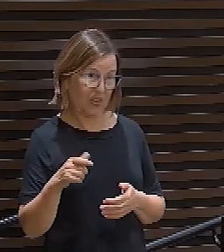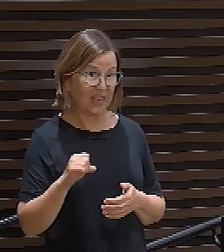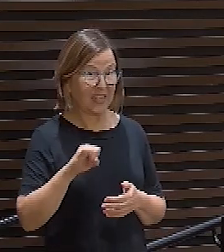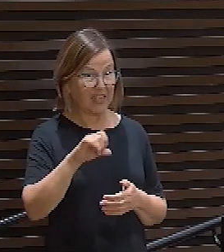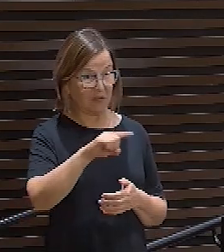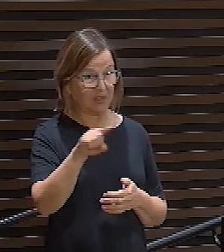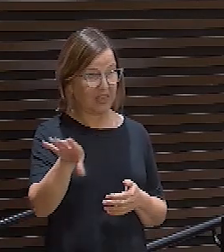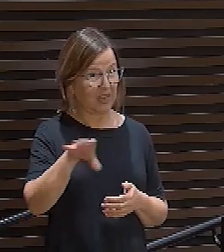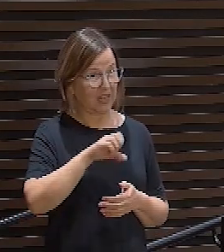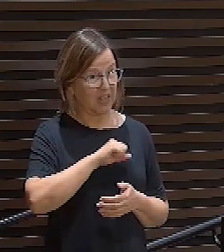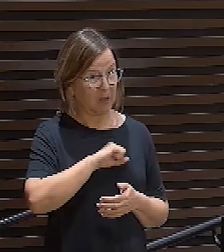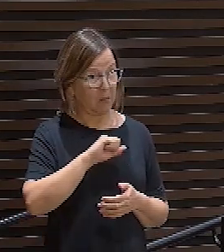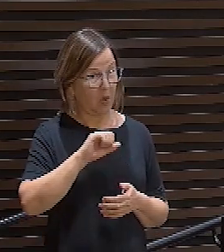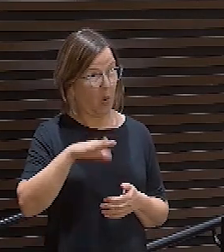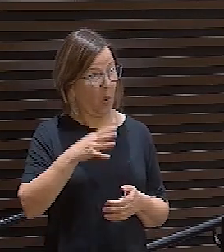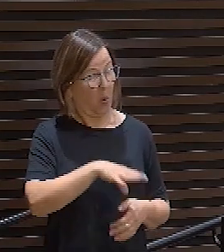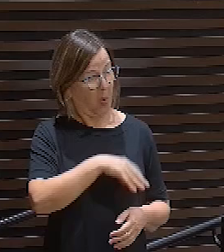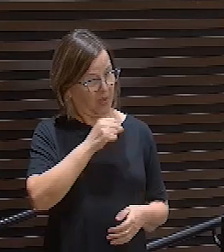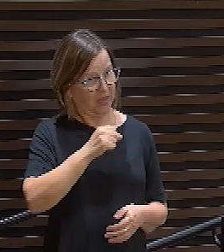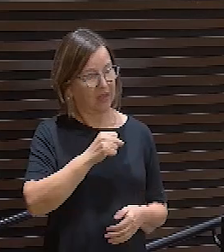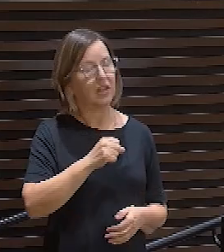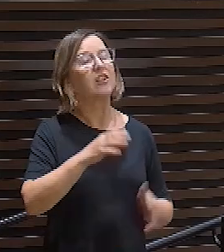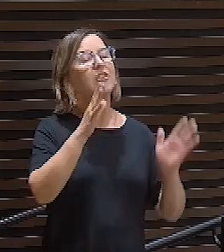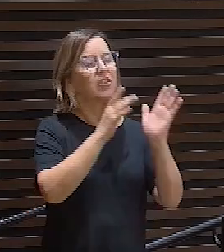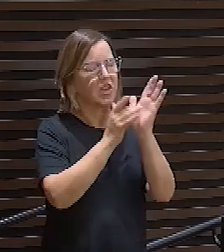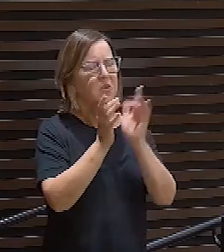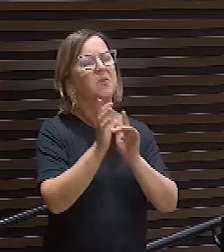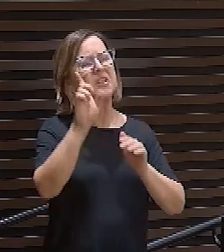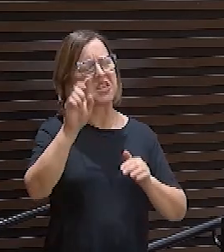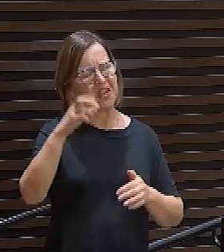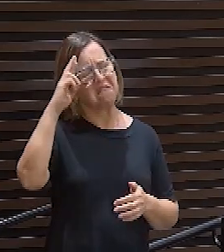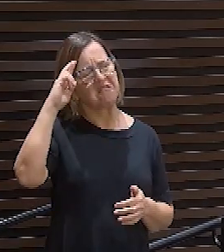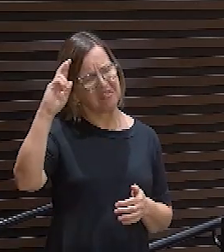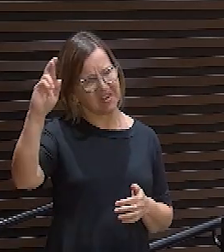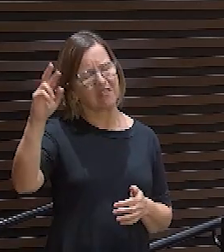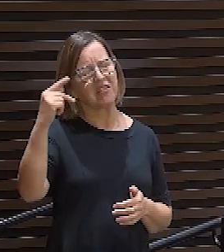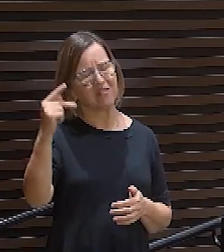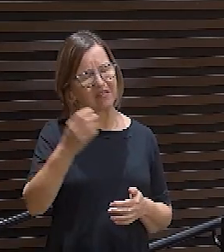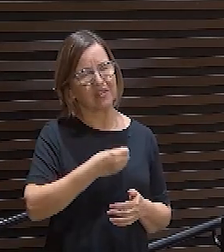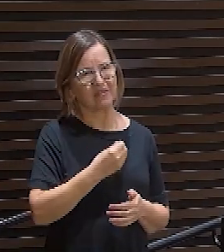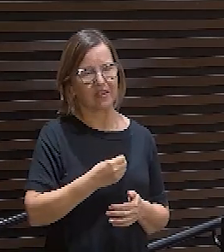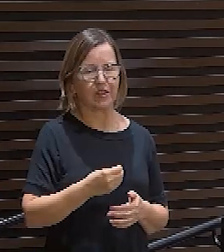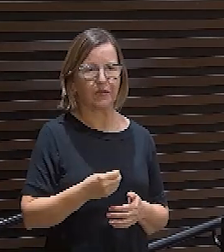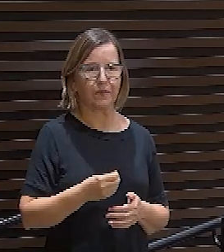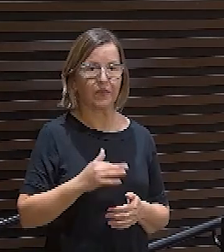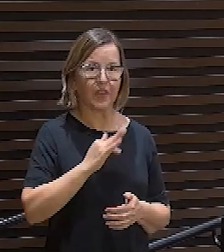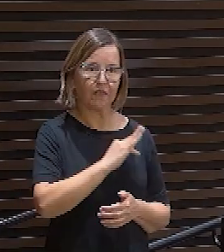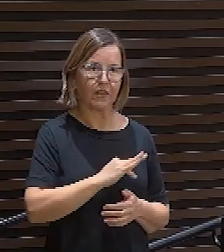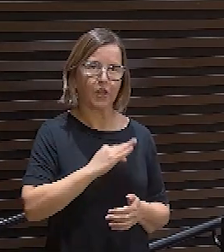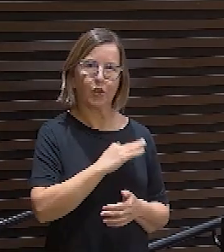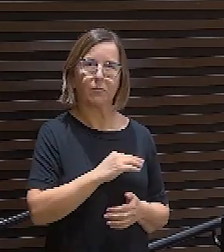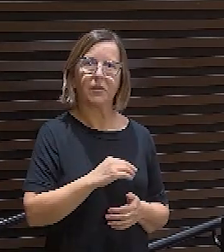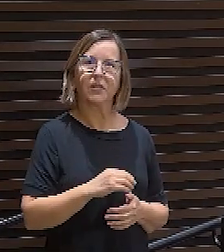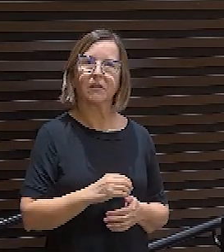Senhor da sua vida. Vocês estão com o dedo em Filipenses, versículo 9, do capítulo 2.